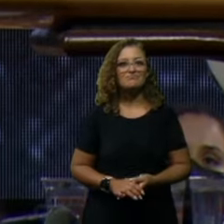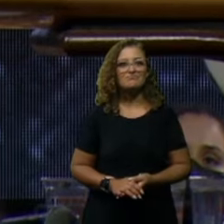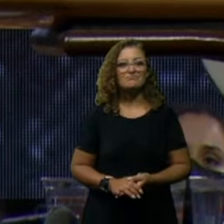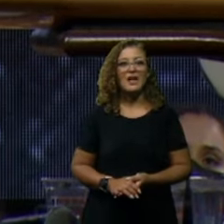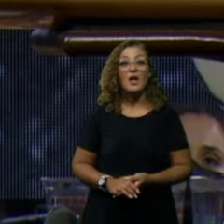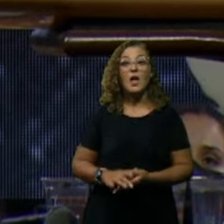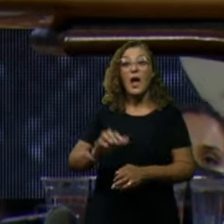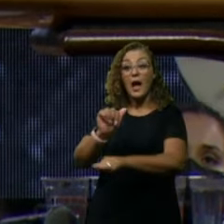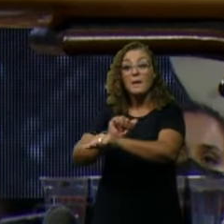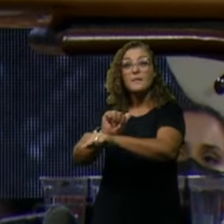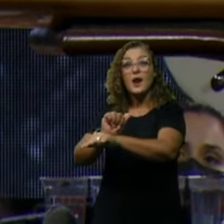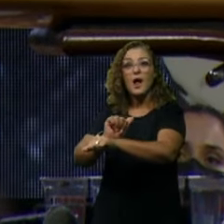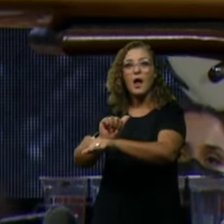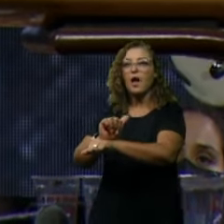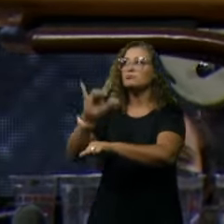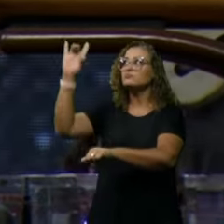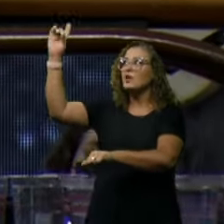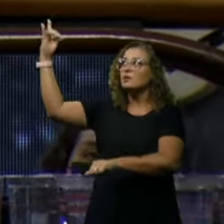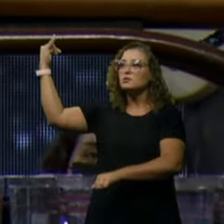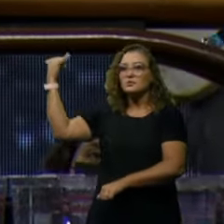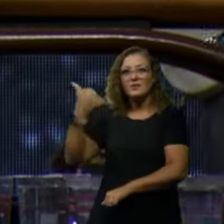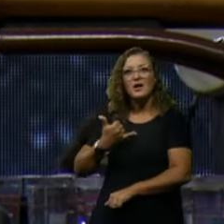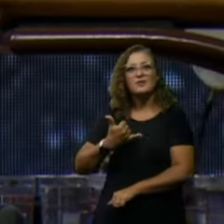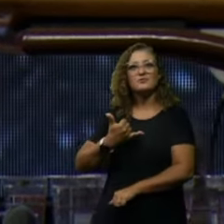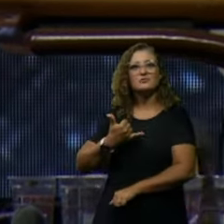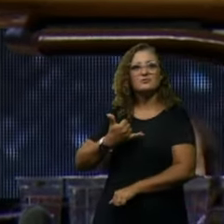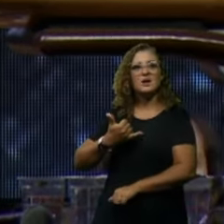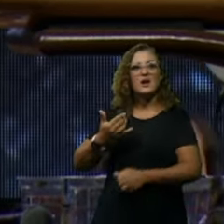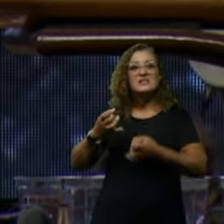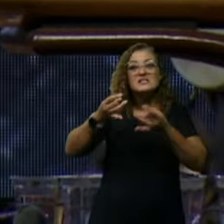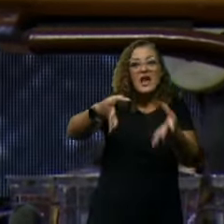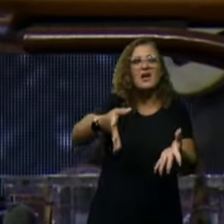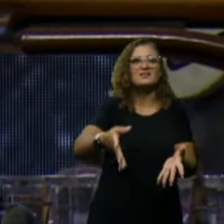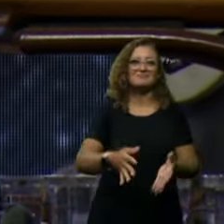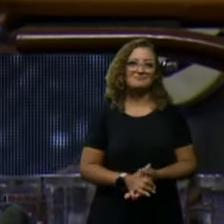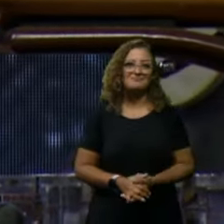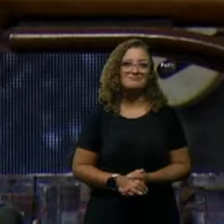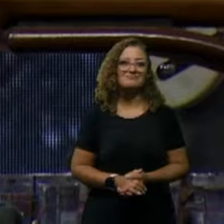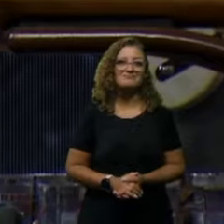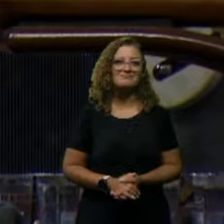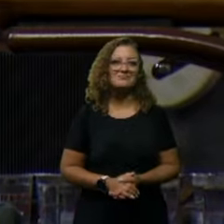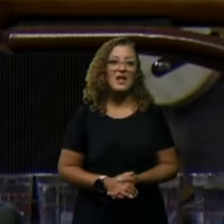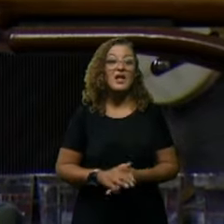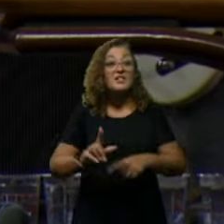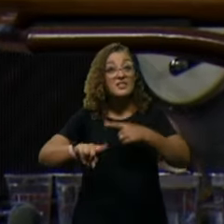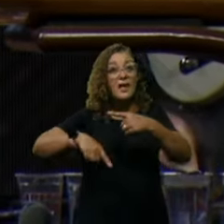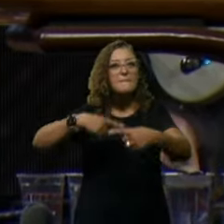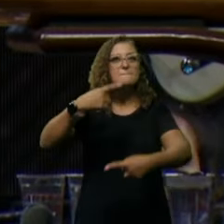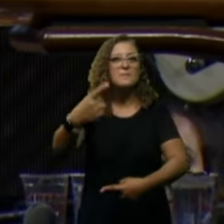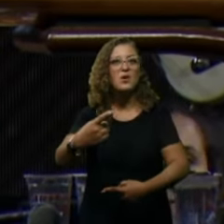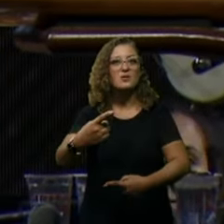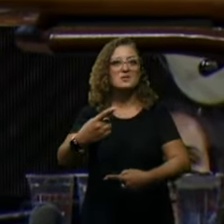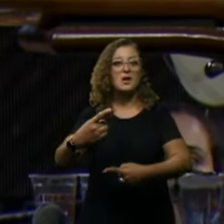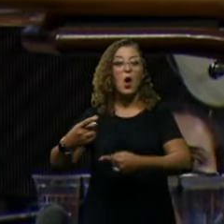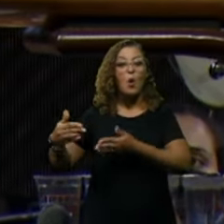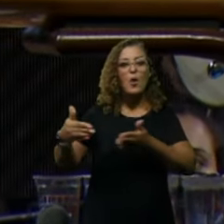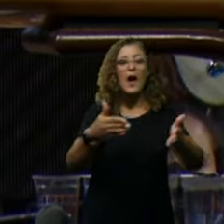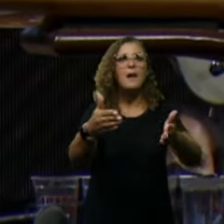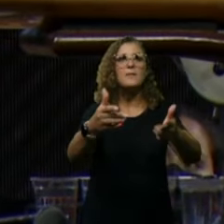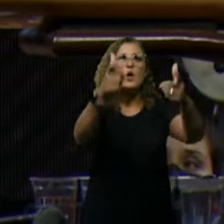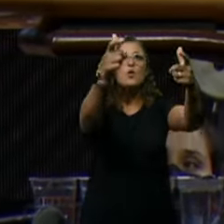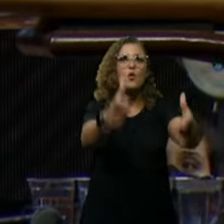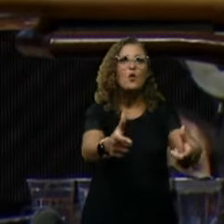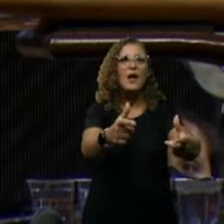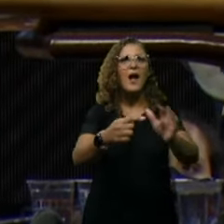ele ouviu vai e para terra que eu vou te mostrar sabe para onde ele vai agora